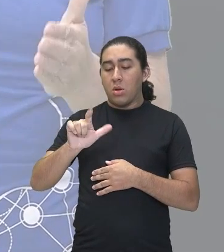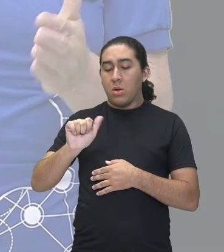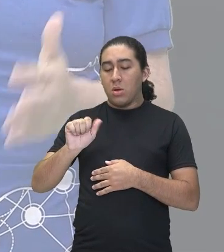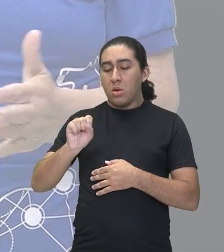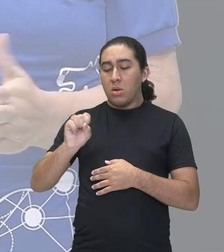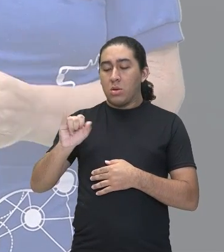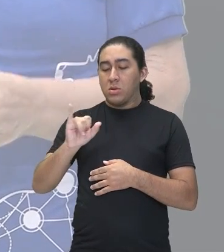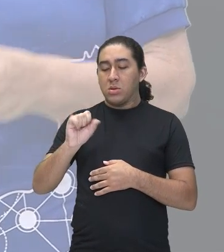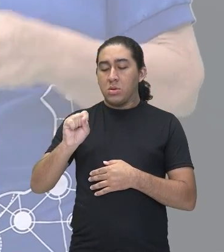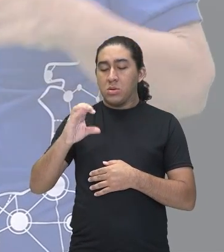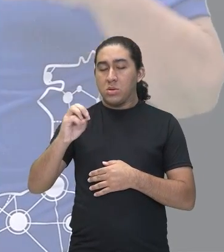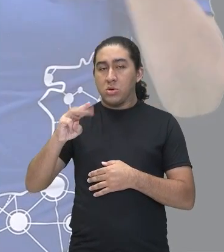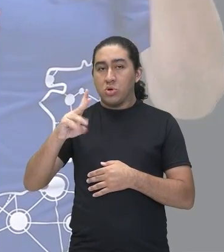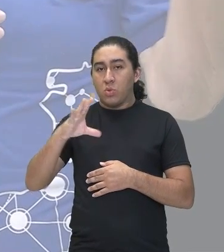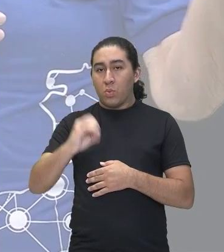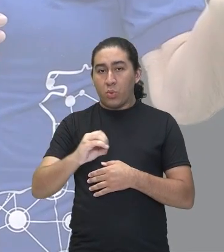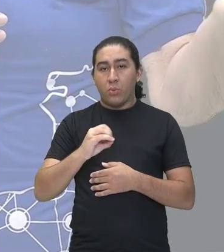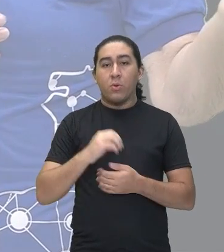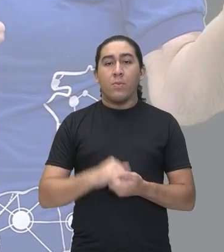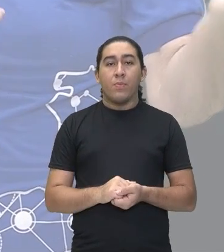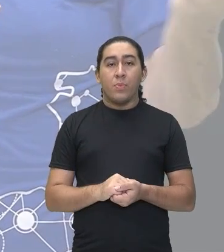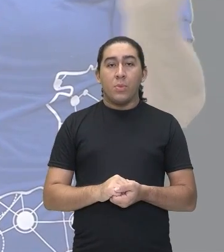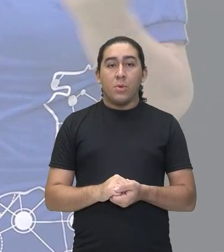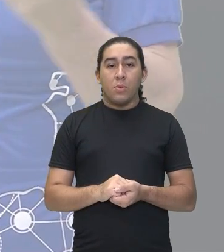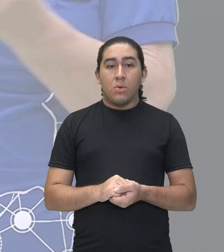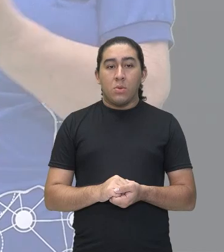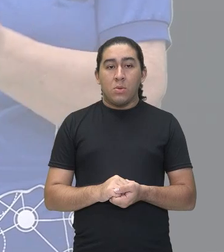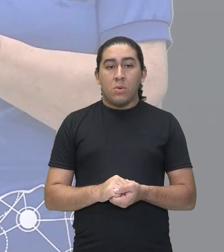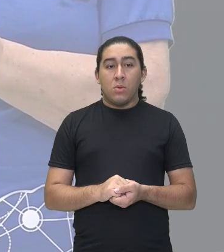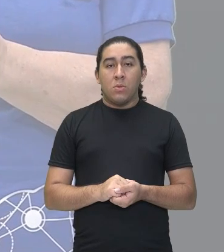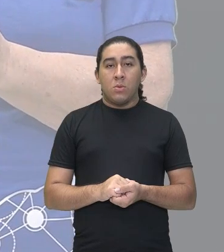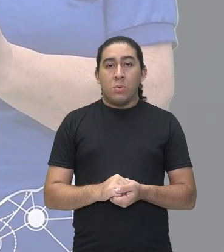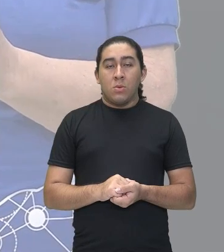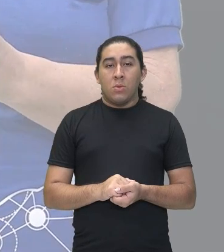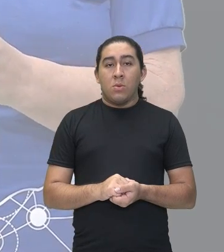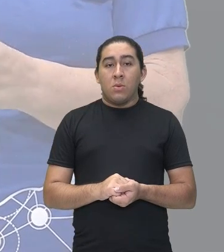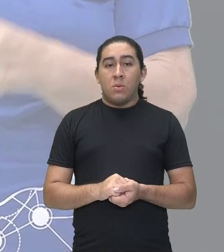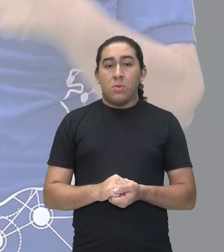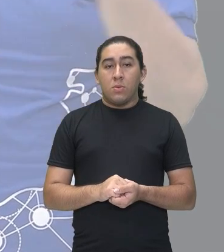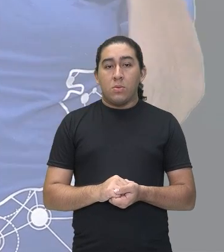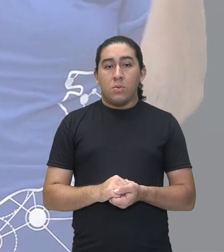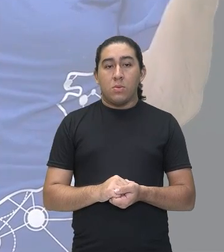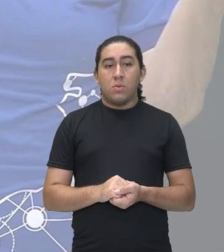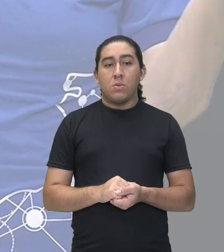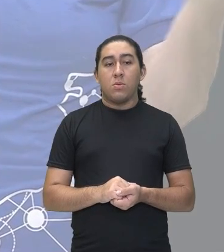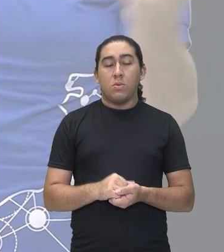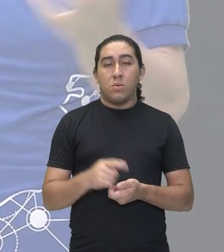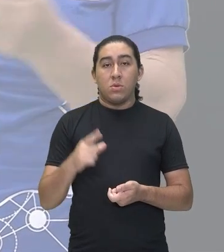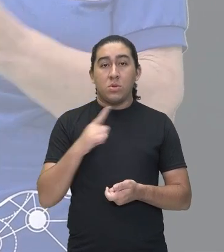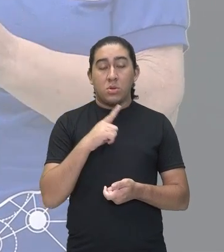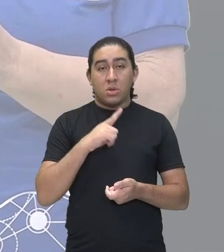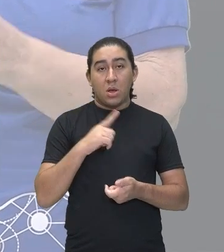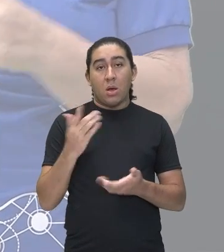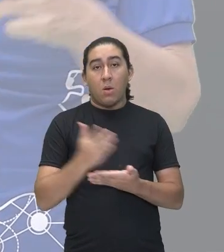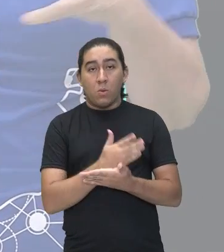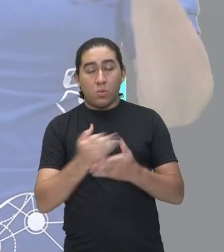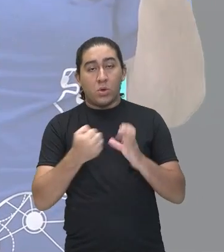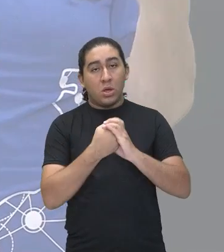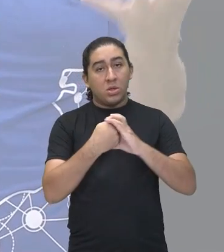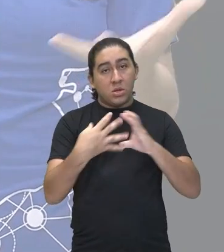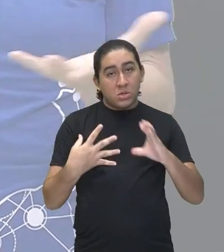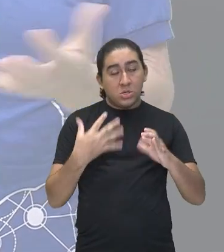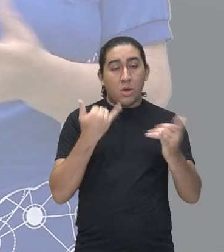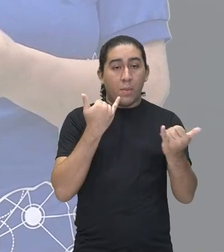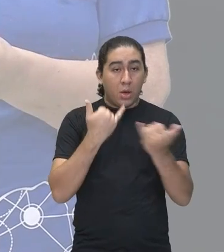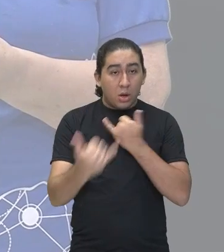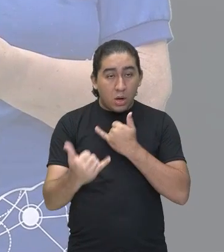O arcadismo vai lá no classicismo e resgata algumas características de mitologia, a